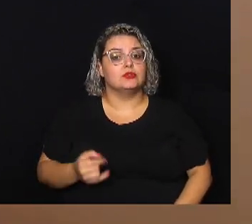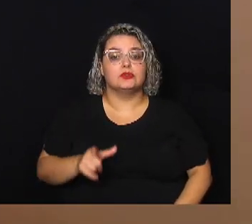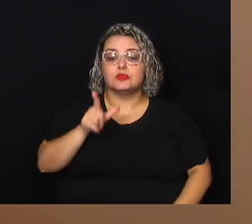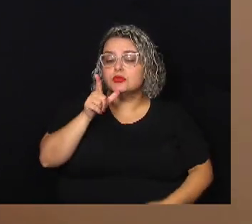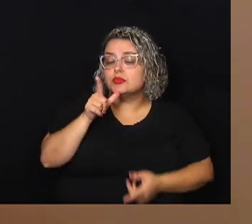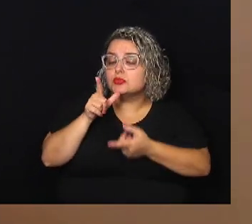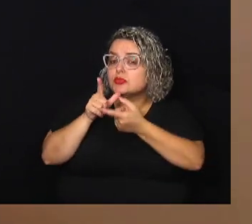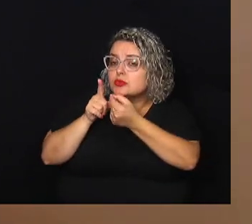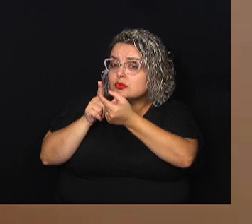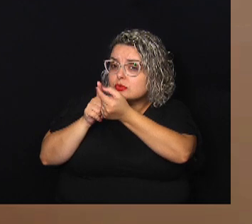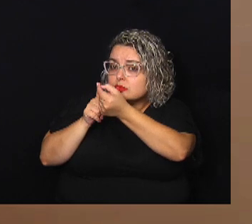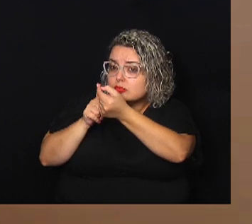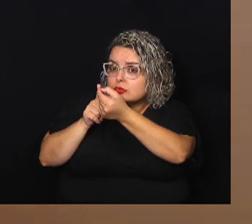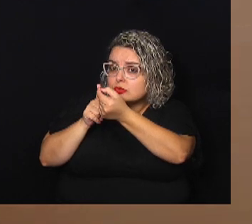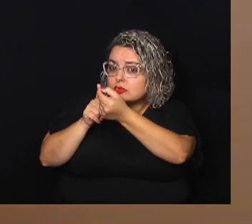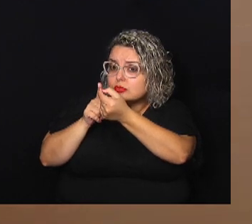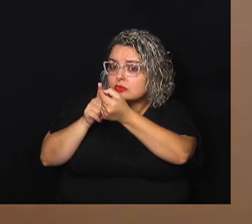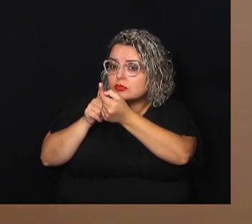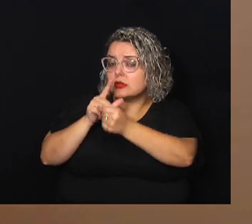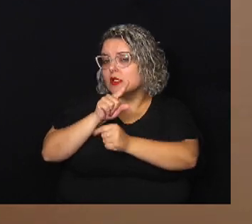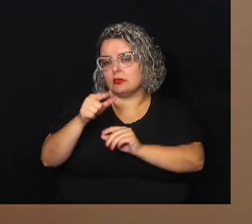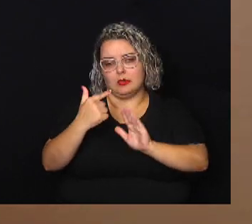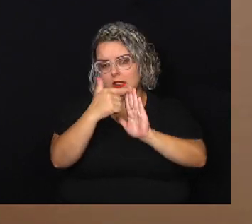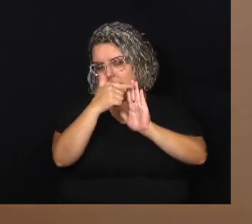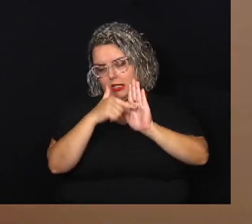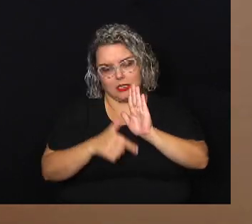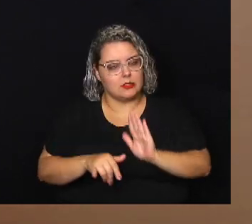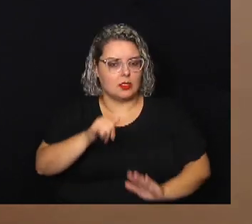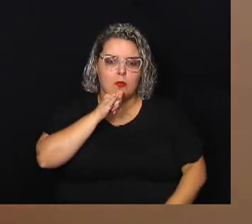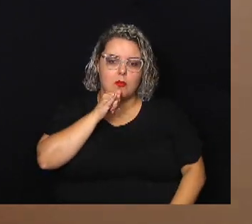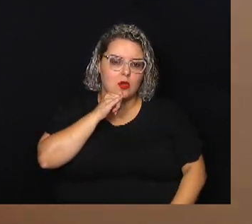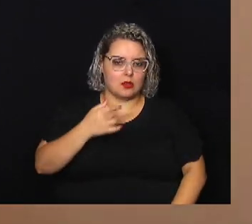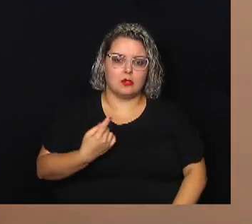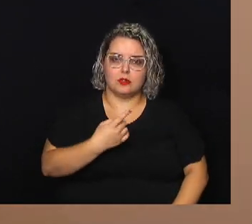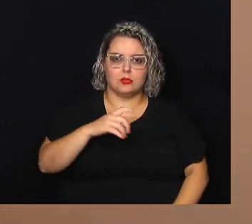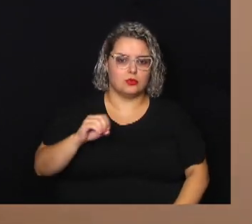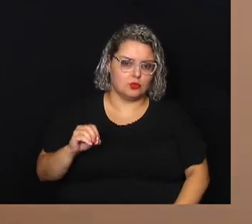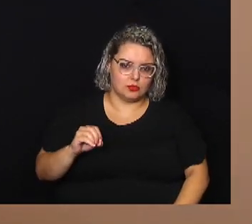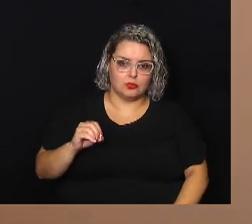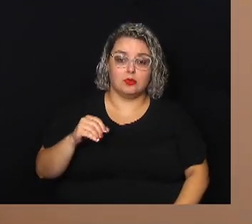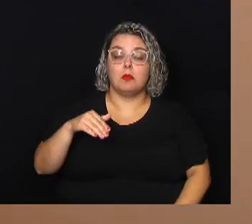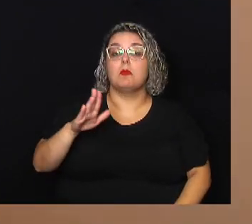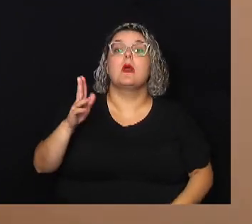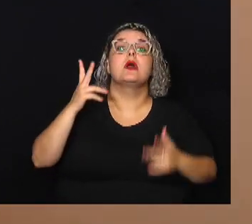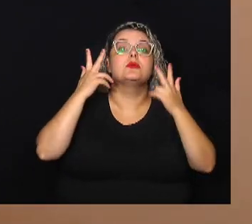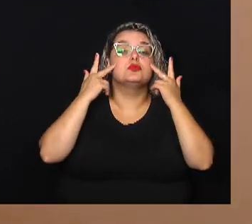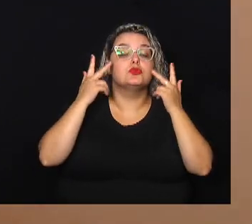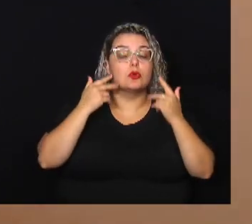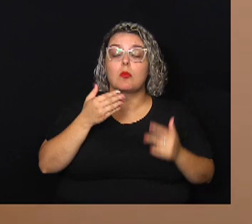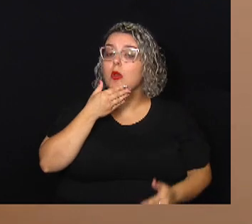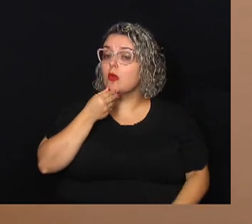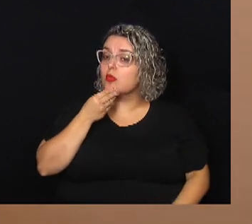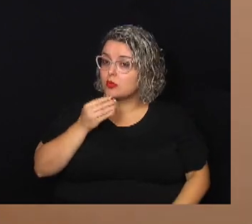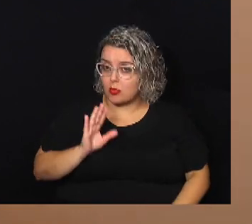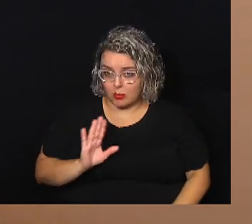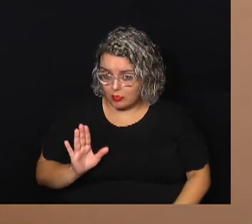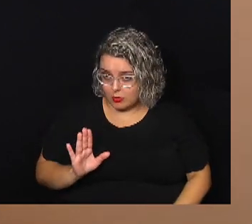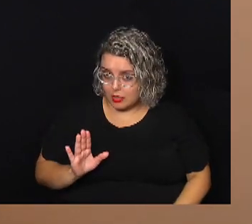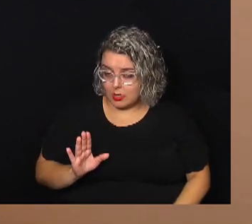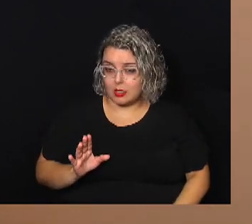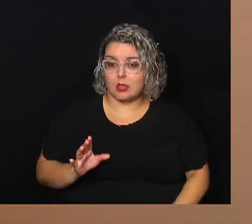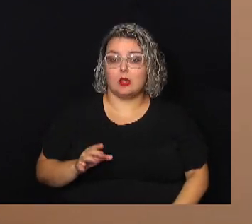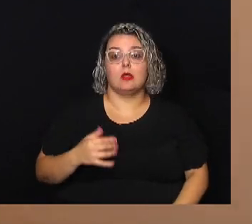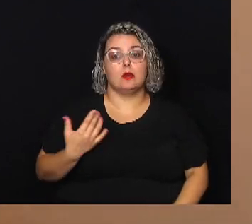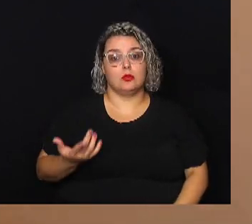acaba não entrando na lista, por exemplo, dos 10 mais comuns no homem, mesmo que o câncer